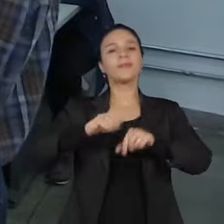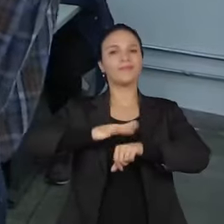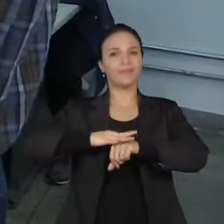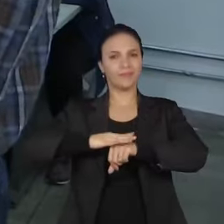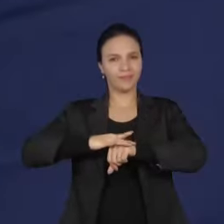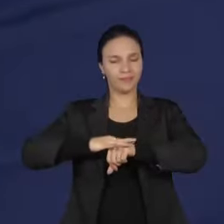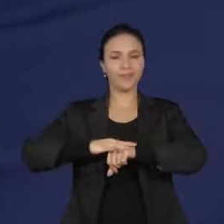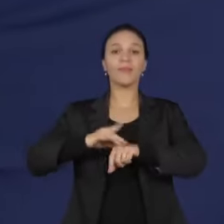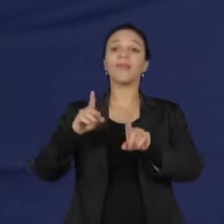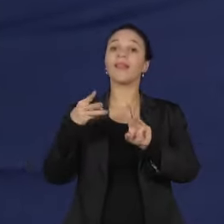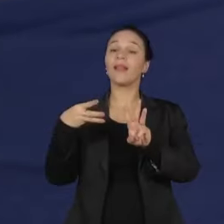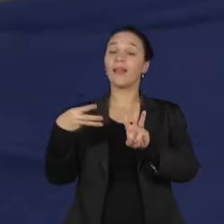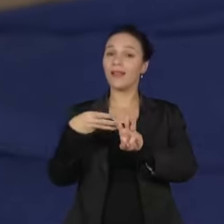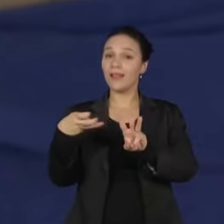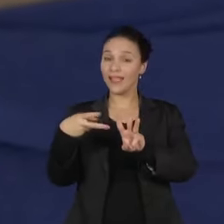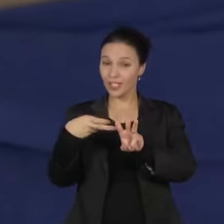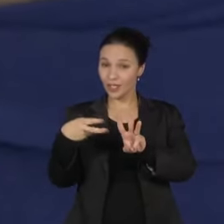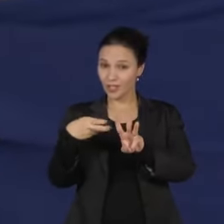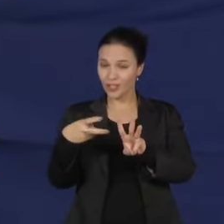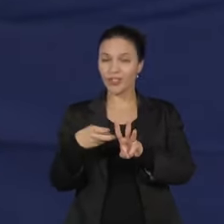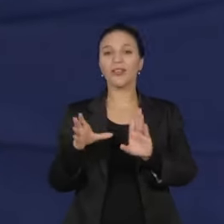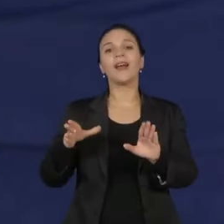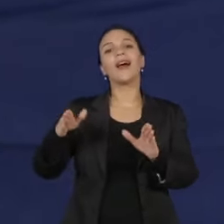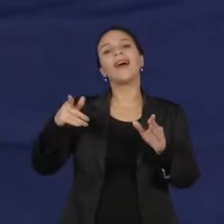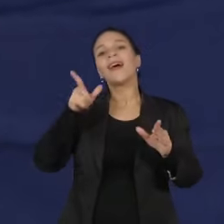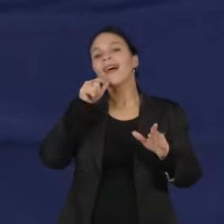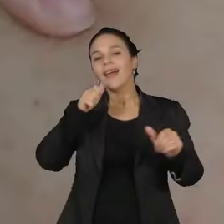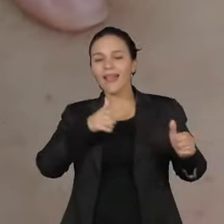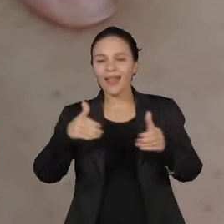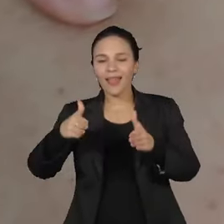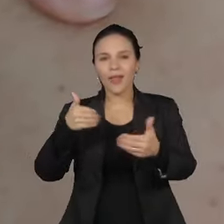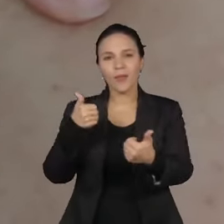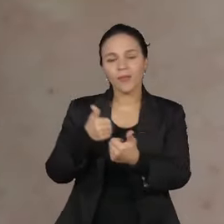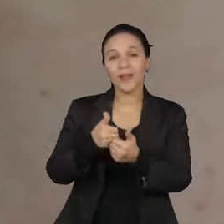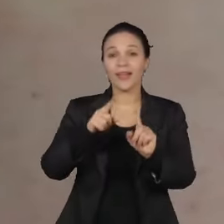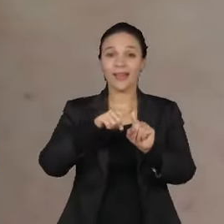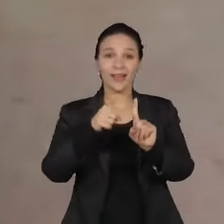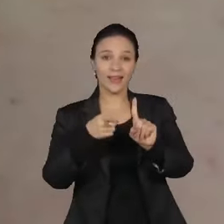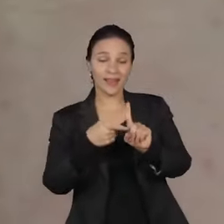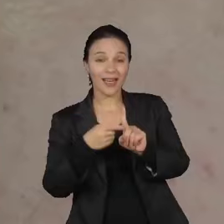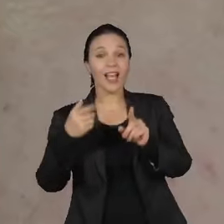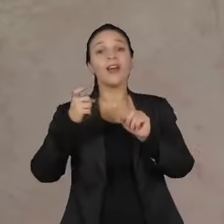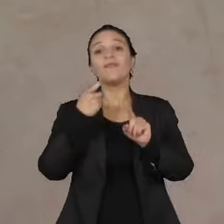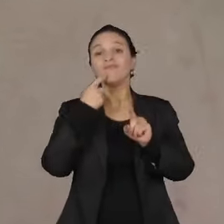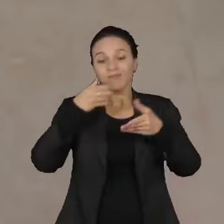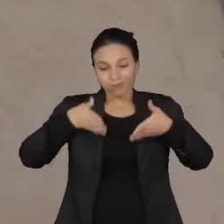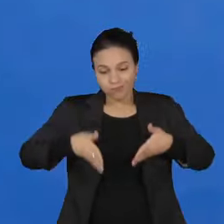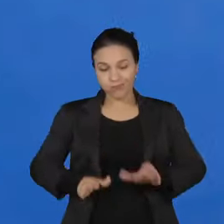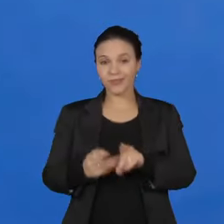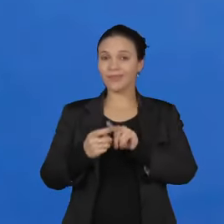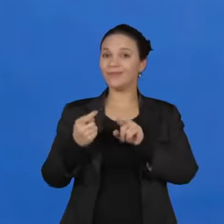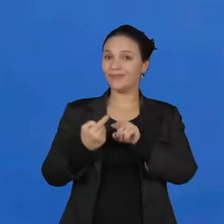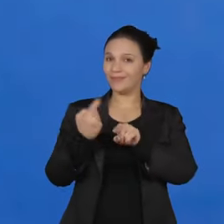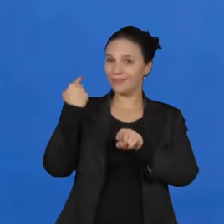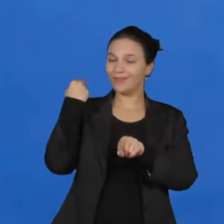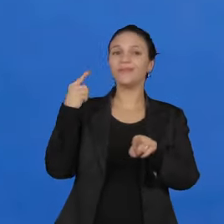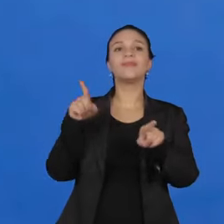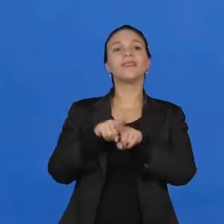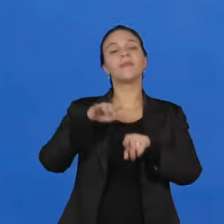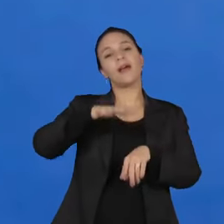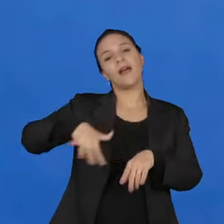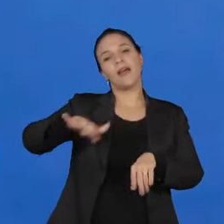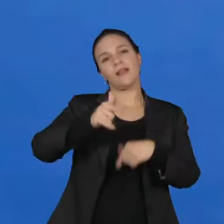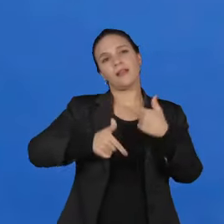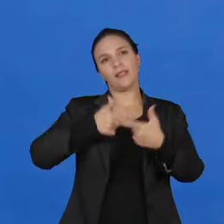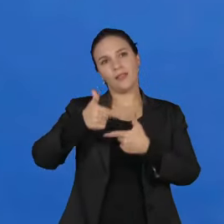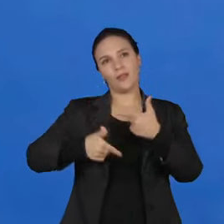comorbidades, indígenas, ribeirinhos, quilombolas, gestantes, puérperas e trabalhadores da saúde. A vacina